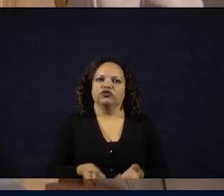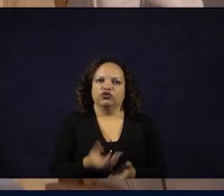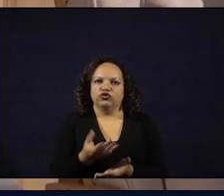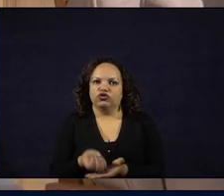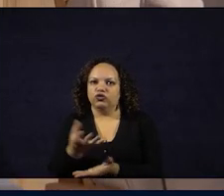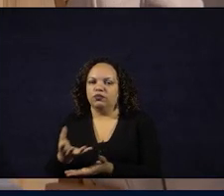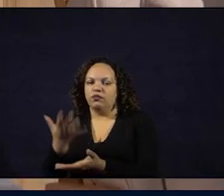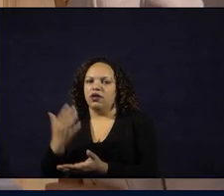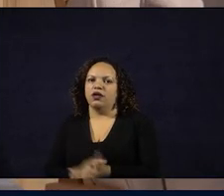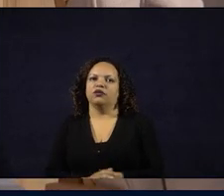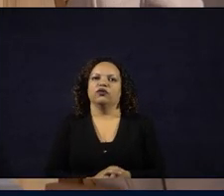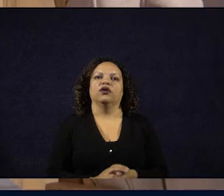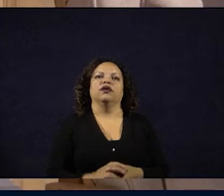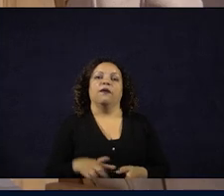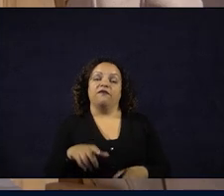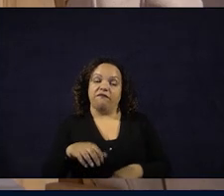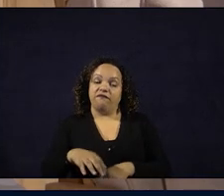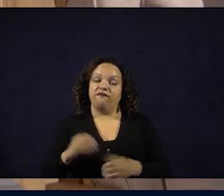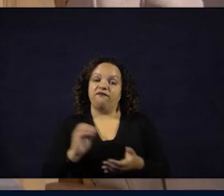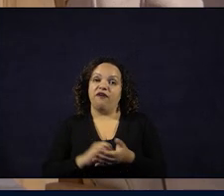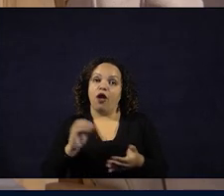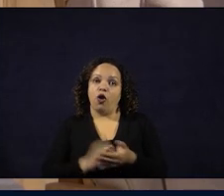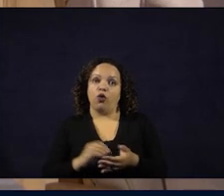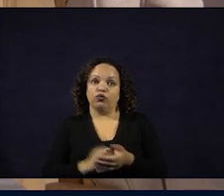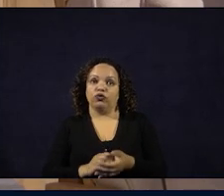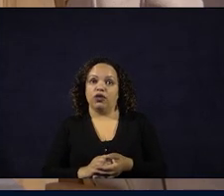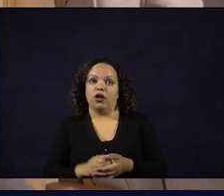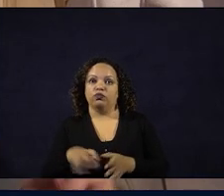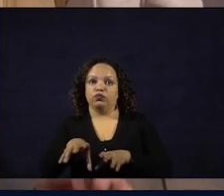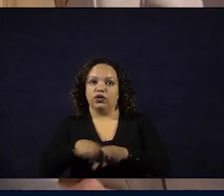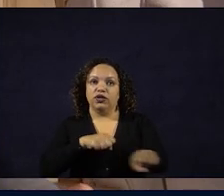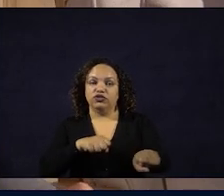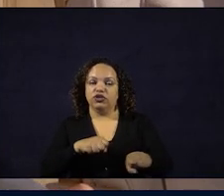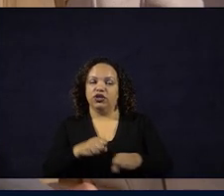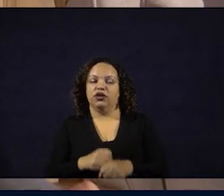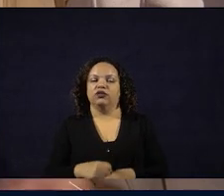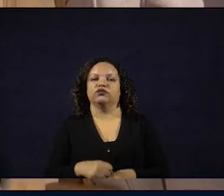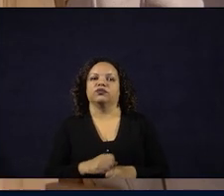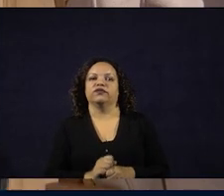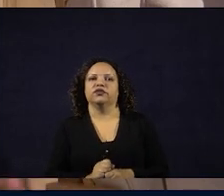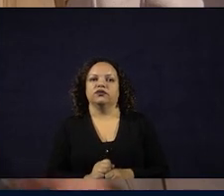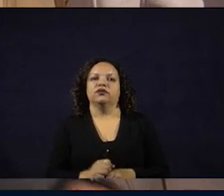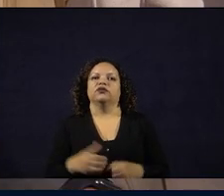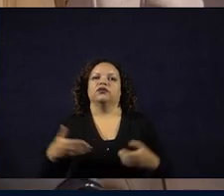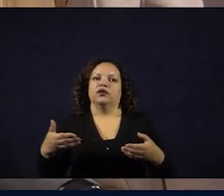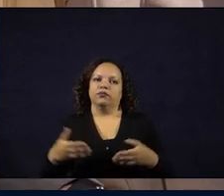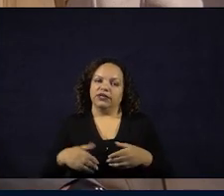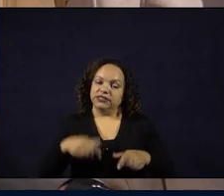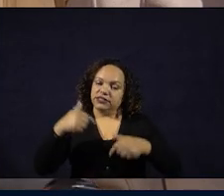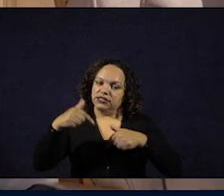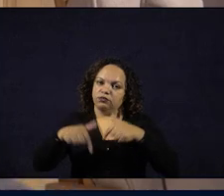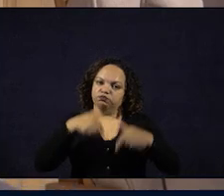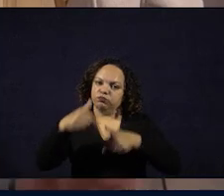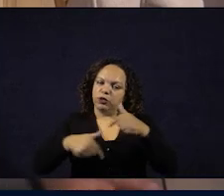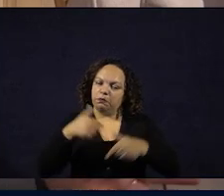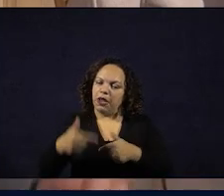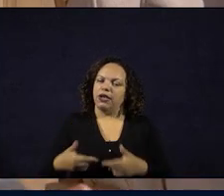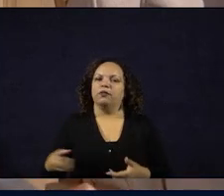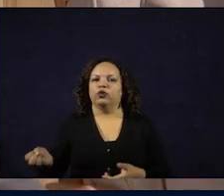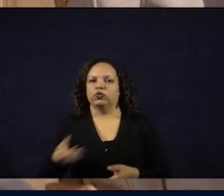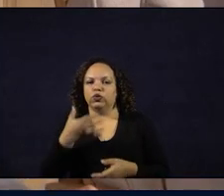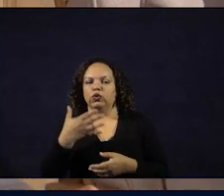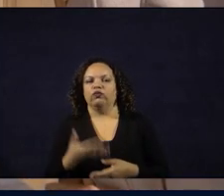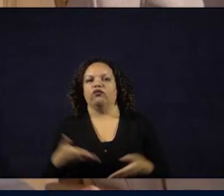hoje uma falta de engenheiros ferroviários, né, a necessidade de nós nos capacitarmos para esse novo momento do setor de ferroviário no Brasil. Então,